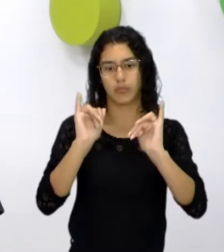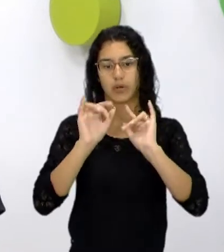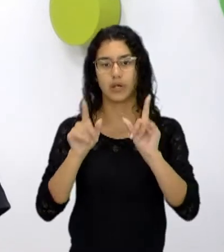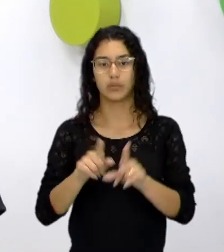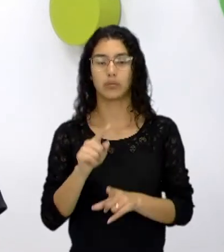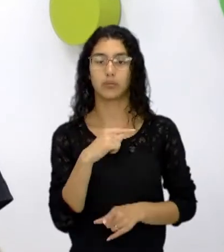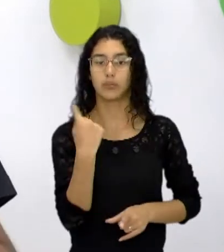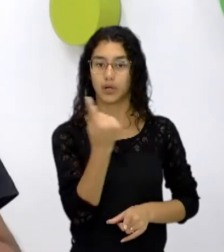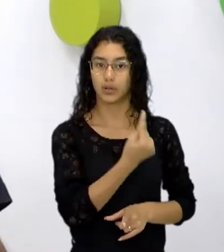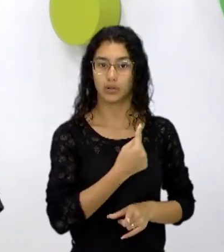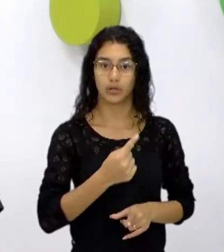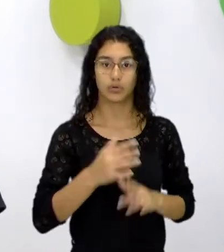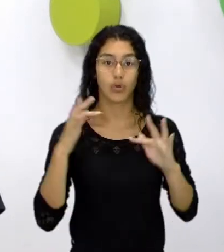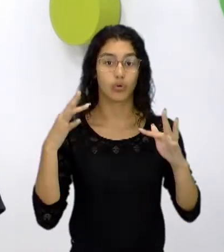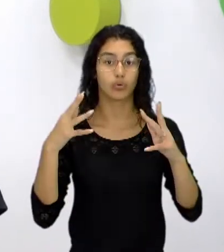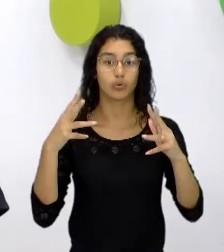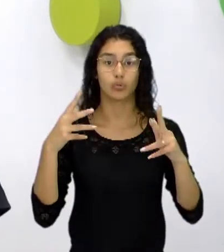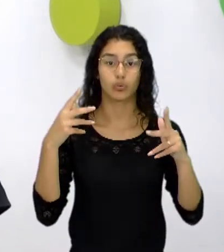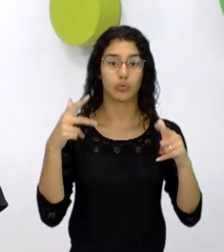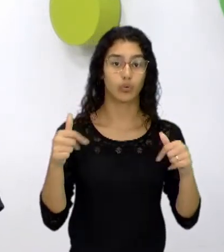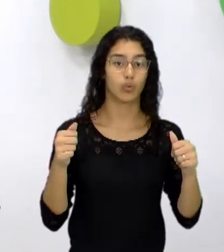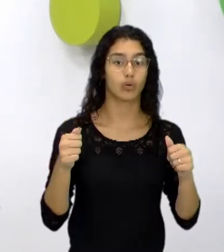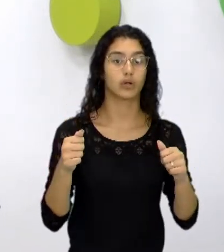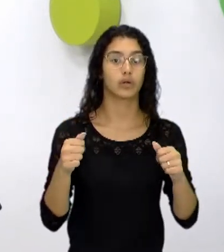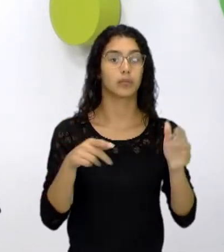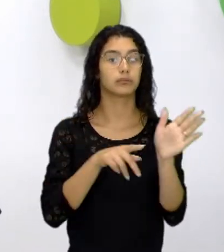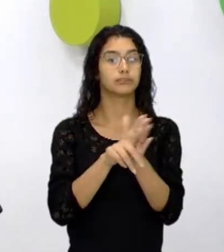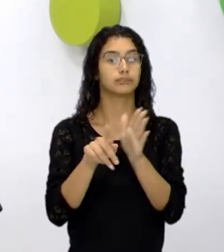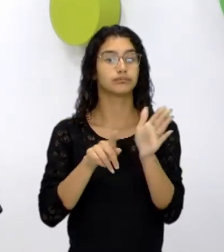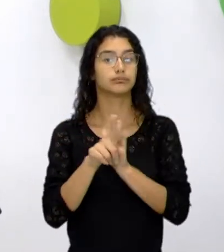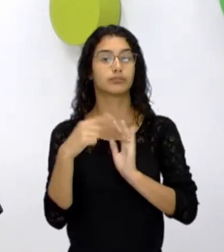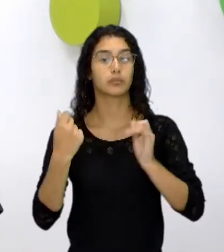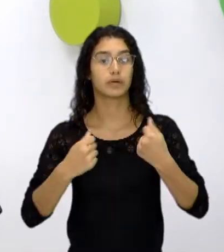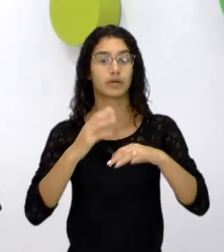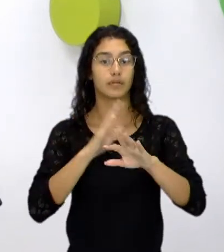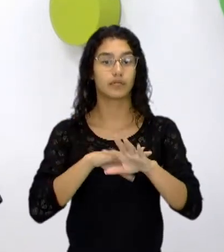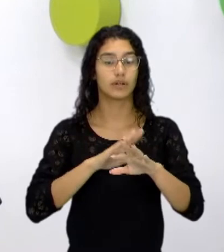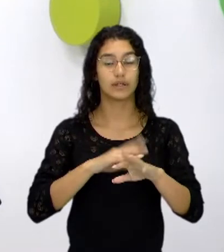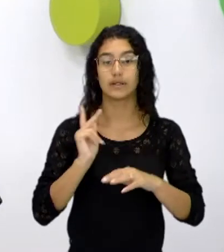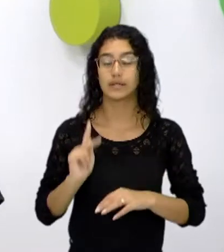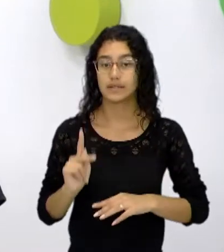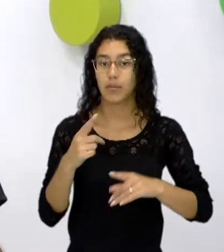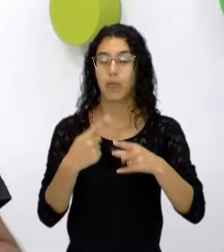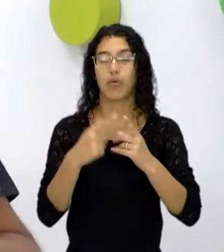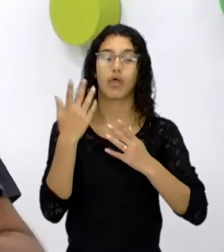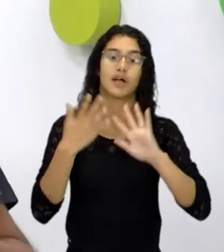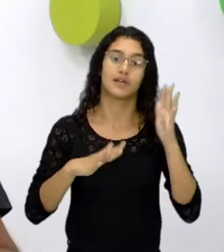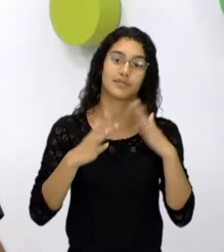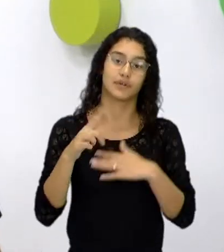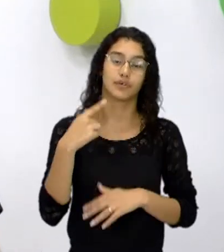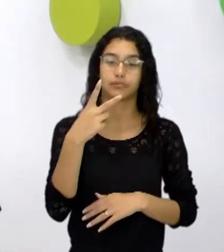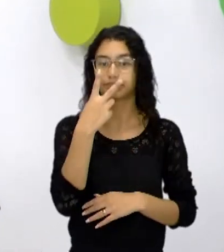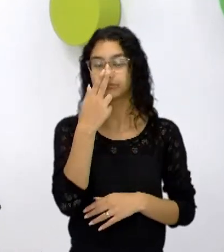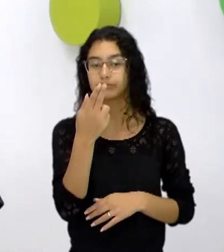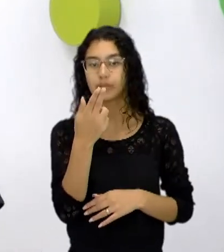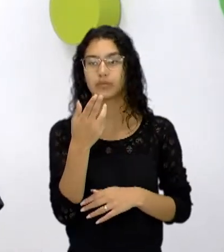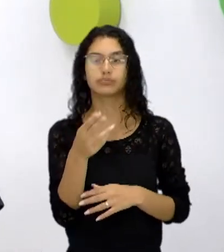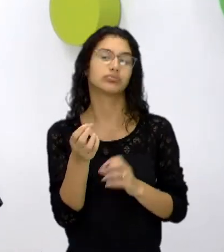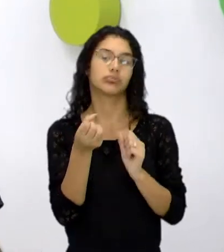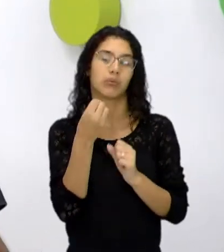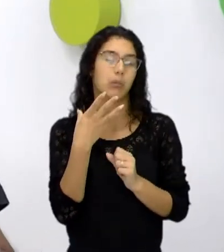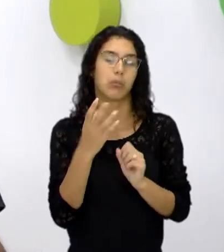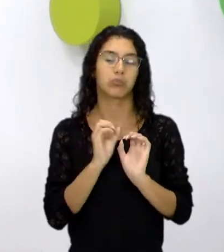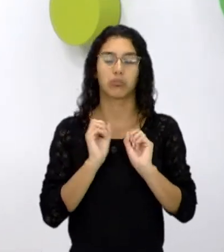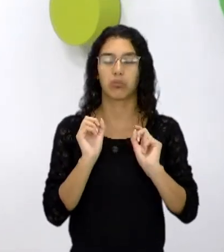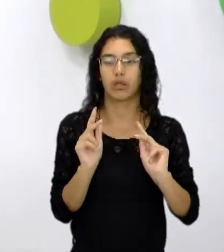nós, né? Todas essas questões que a gente tem que fazer o tempo todo, porque de repente a gente acha que está muito confortável, ou a